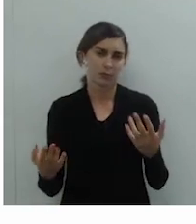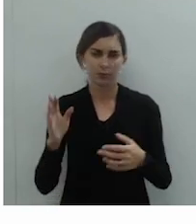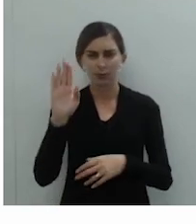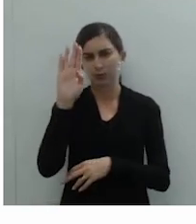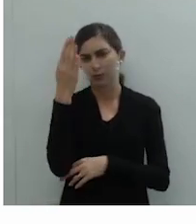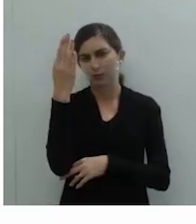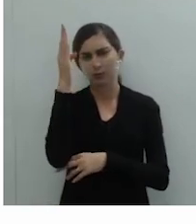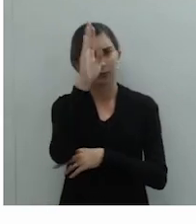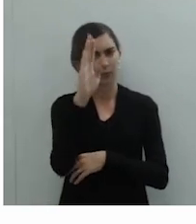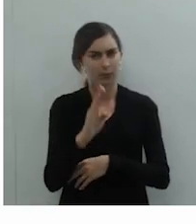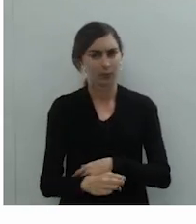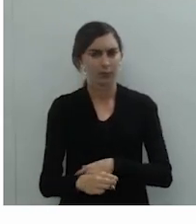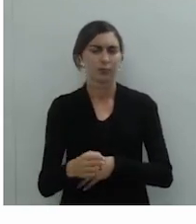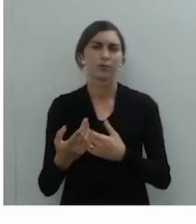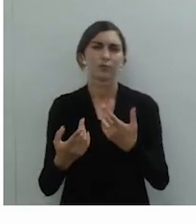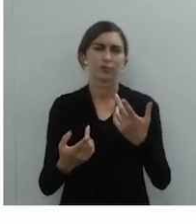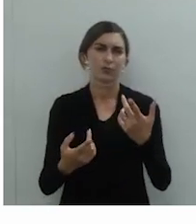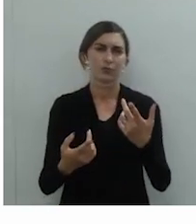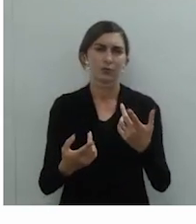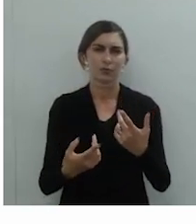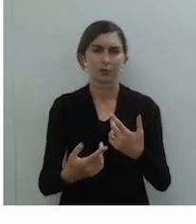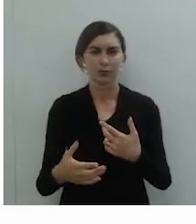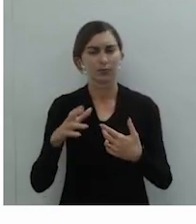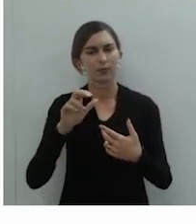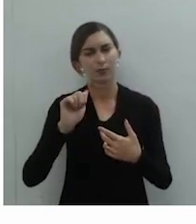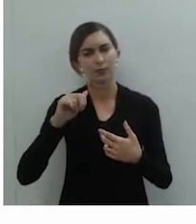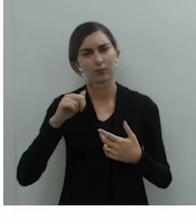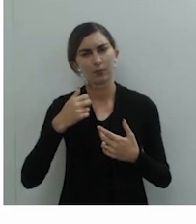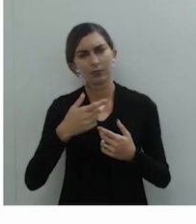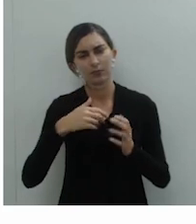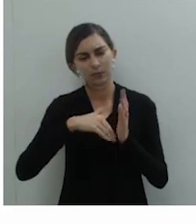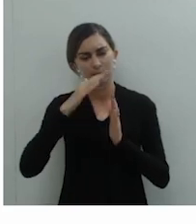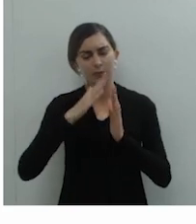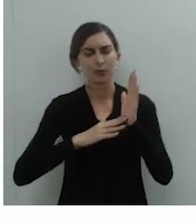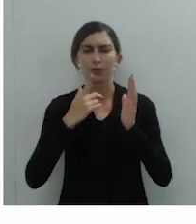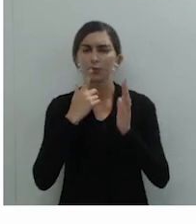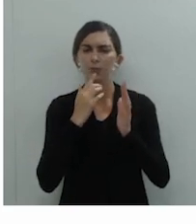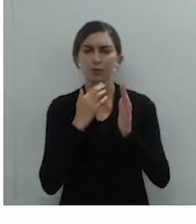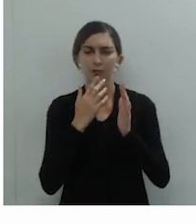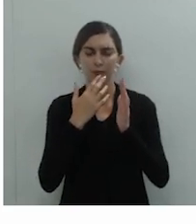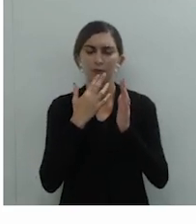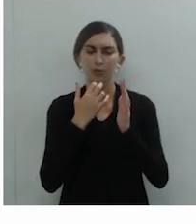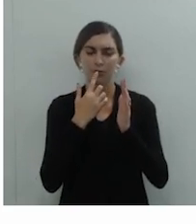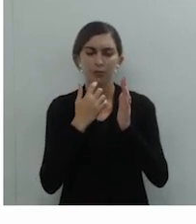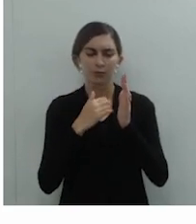Pau-brasil, aquela planta que tem aquela tinta avermelhada.